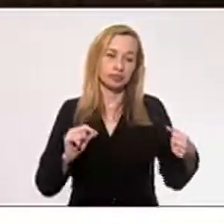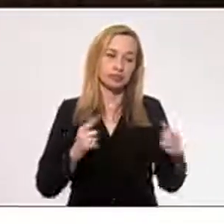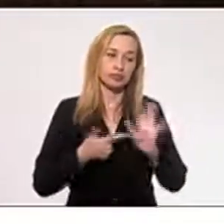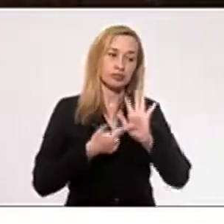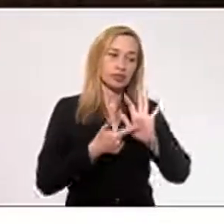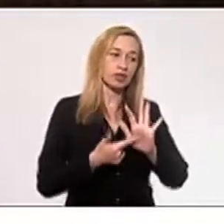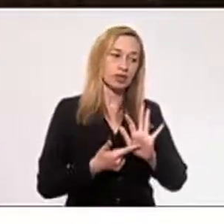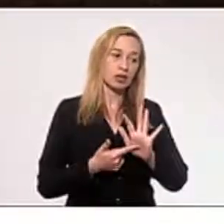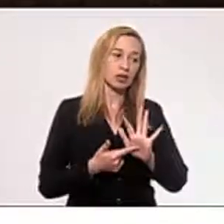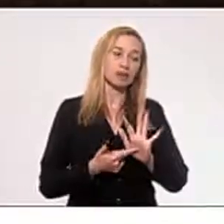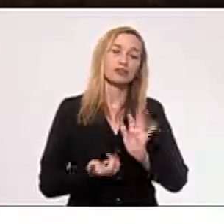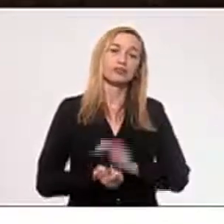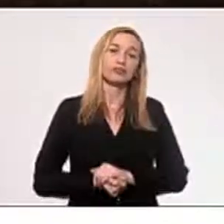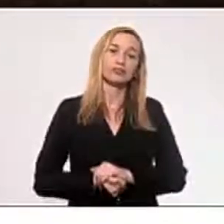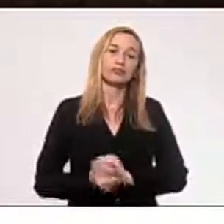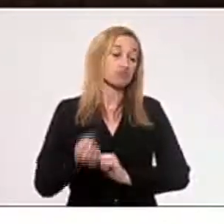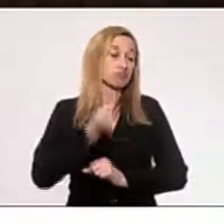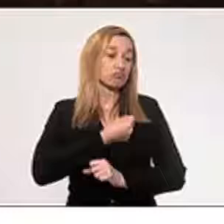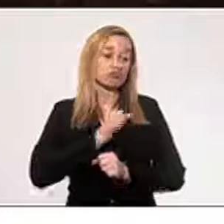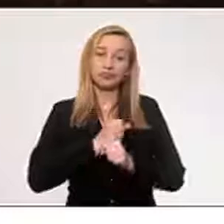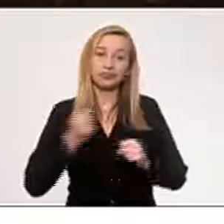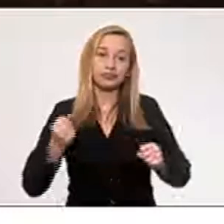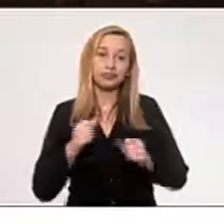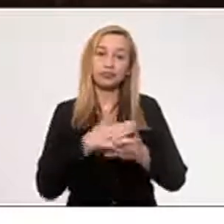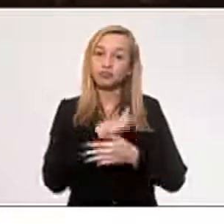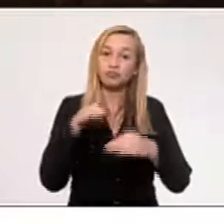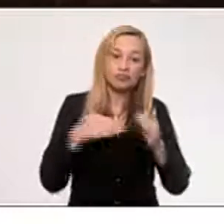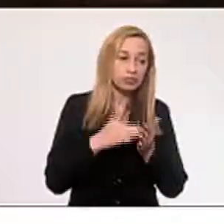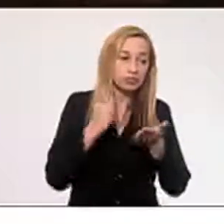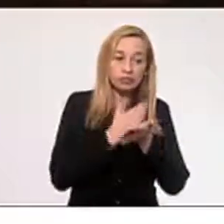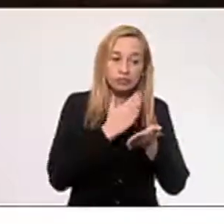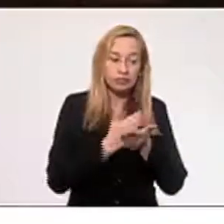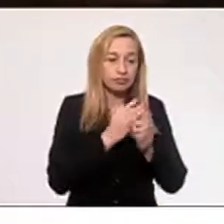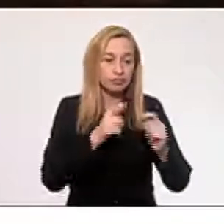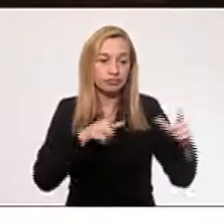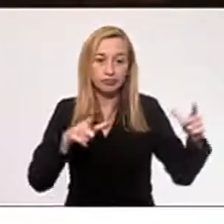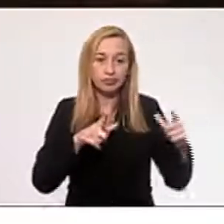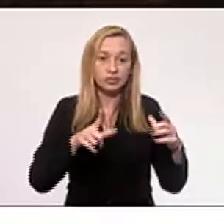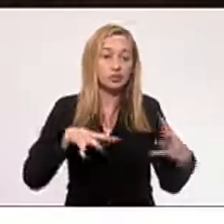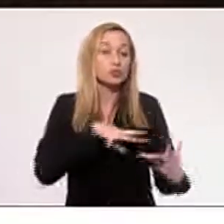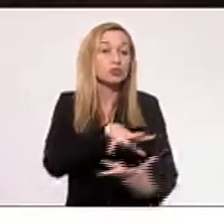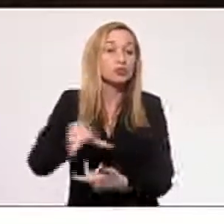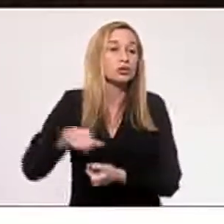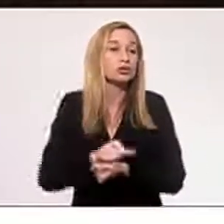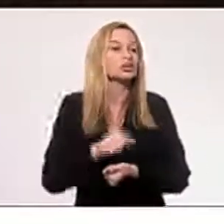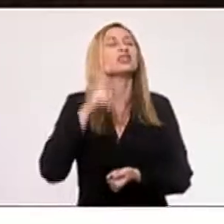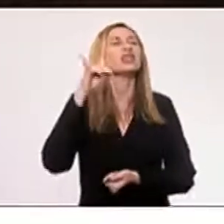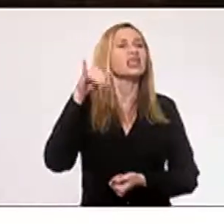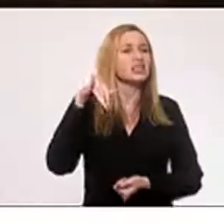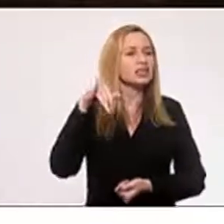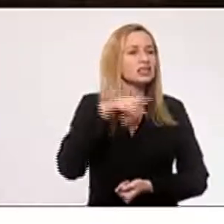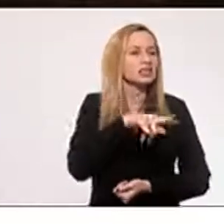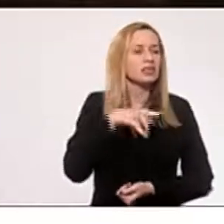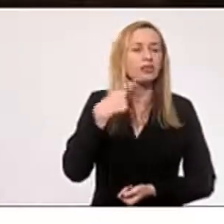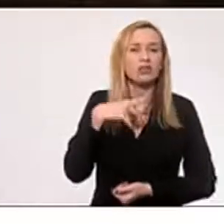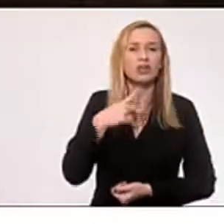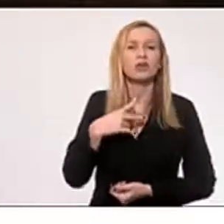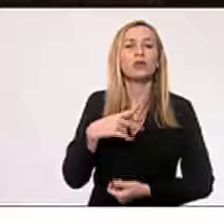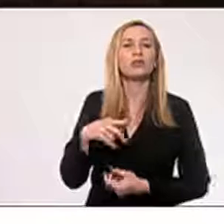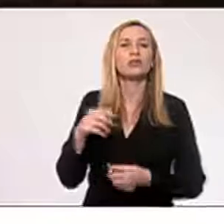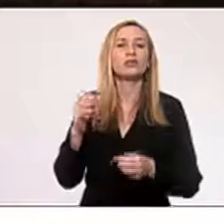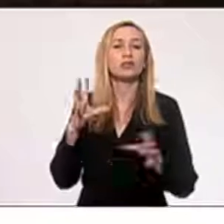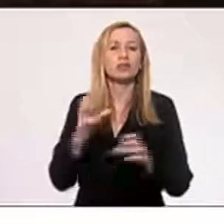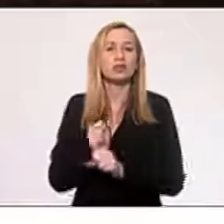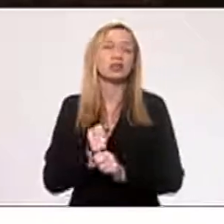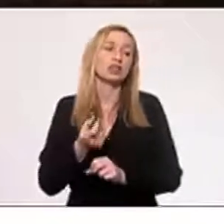percentual relevante de citação em todas as revistas internacionais. Trouxe esse argumento, por exemplo, a deputada Dani Monteiro na Comissão de Orçamento, e é verdade,